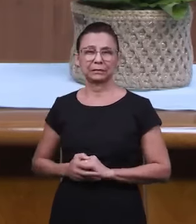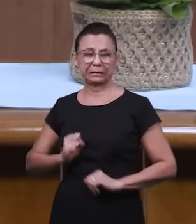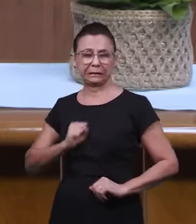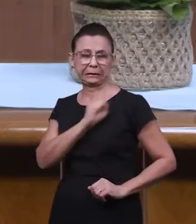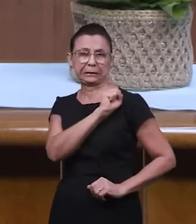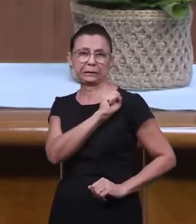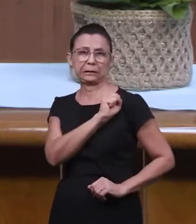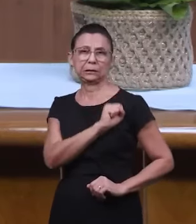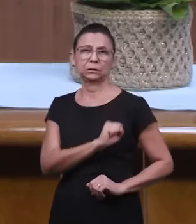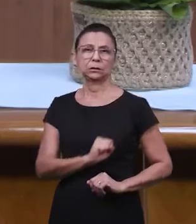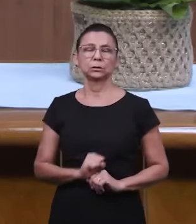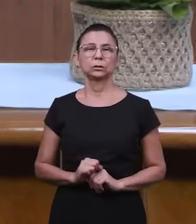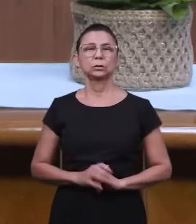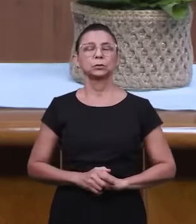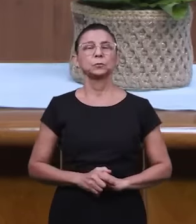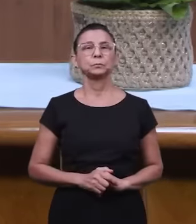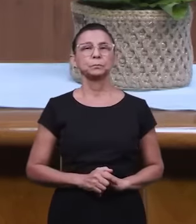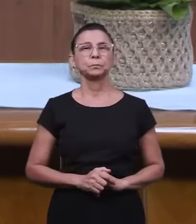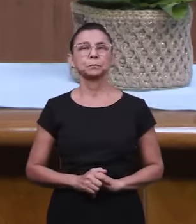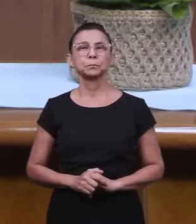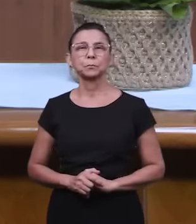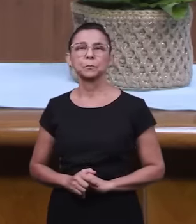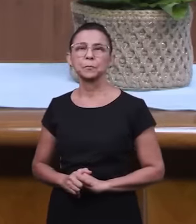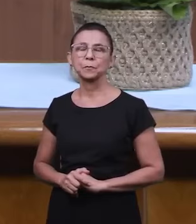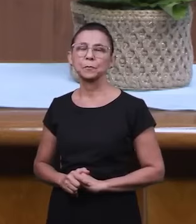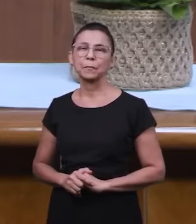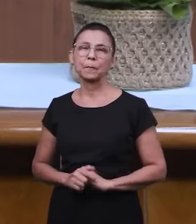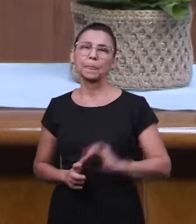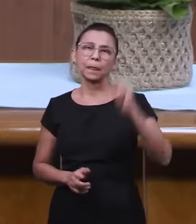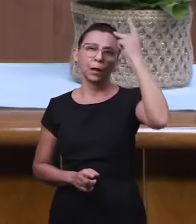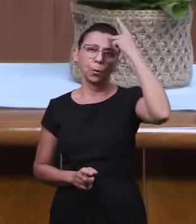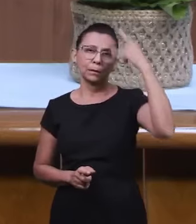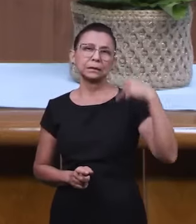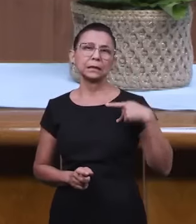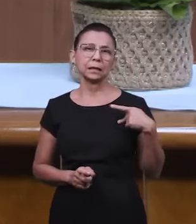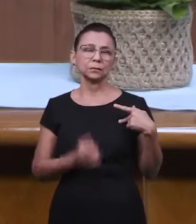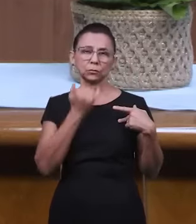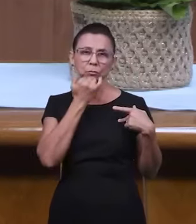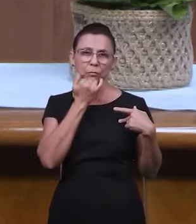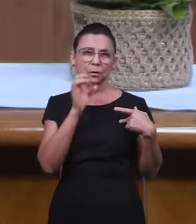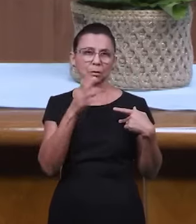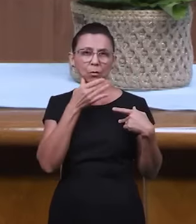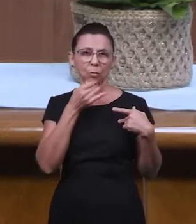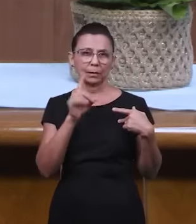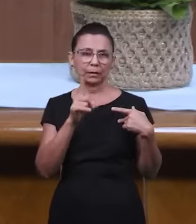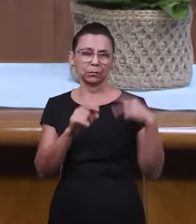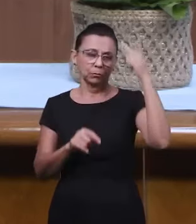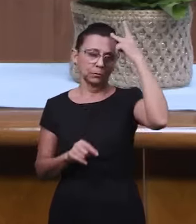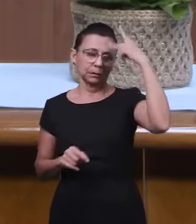Mais dois sinais. Em 2 Timóteo capítulo 3, nós vemos